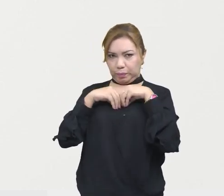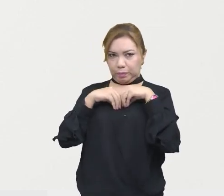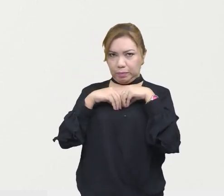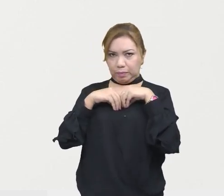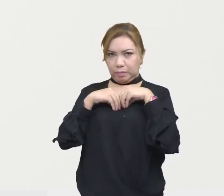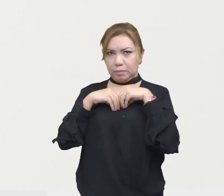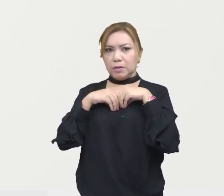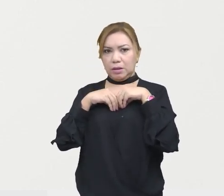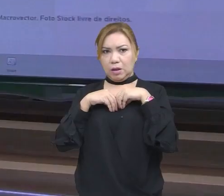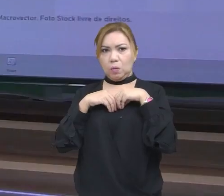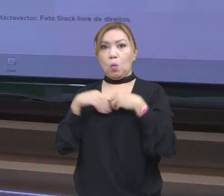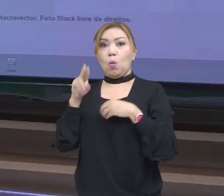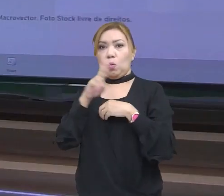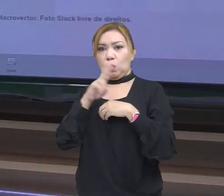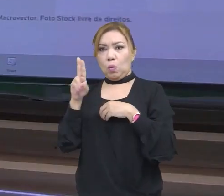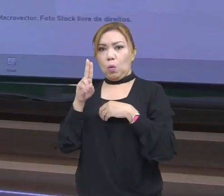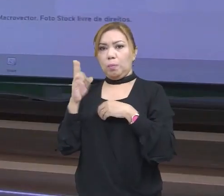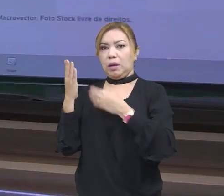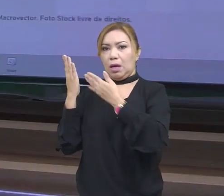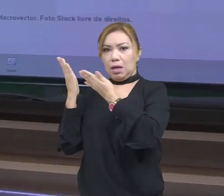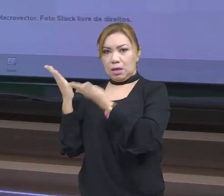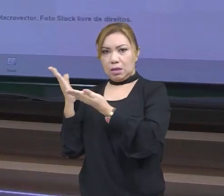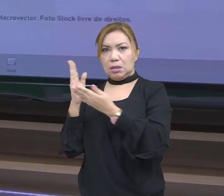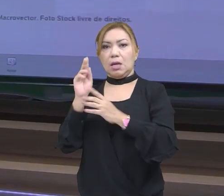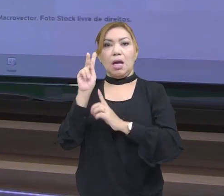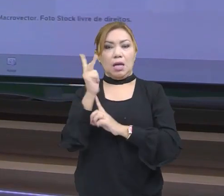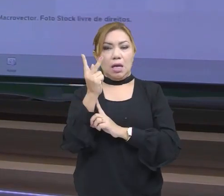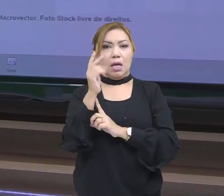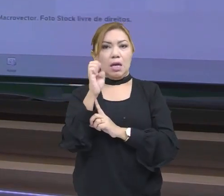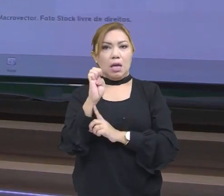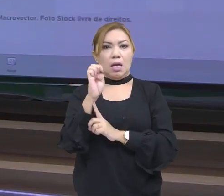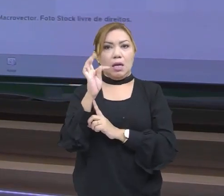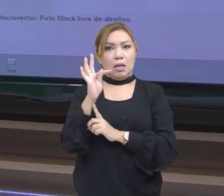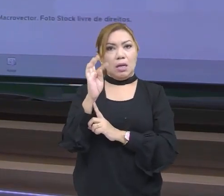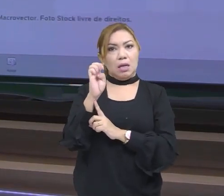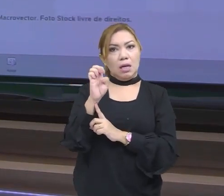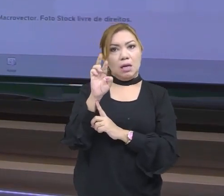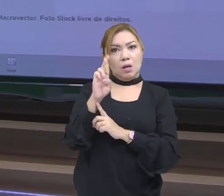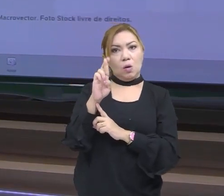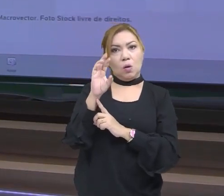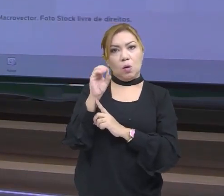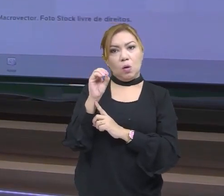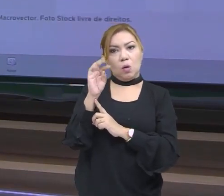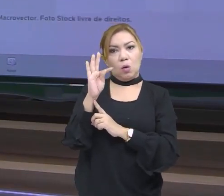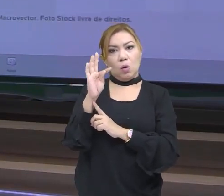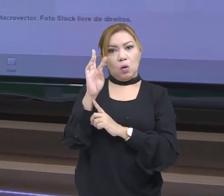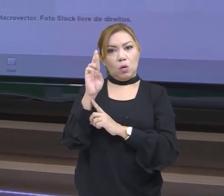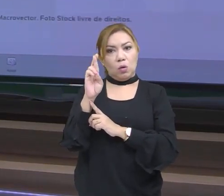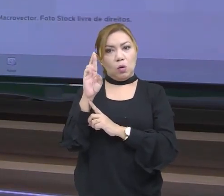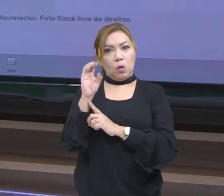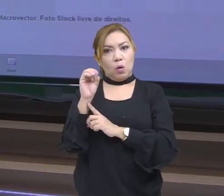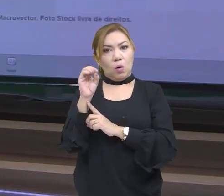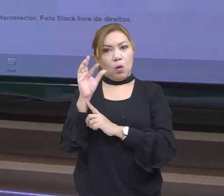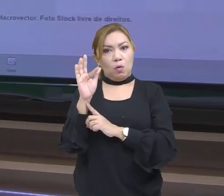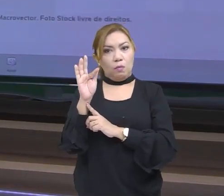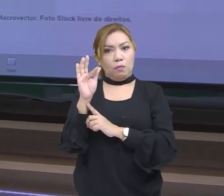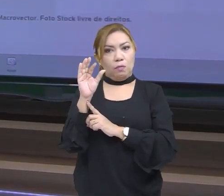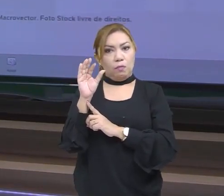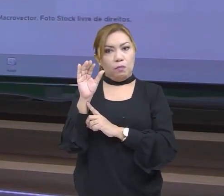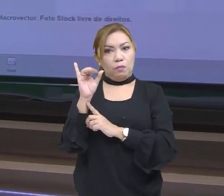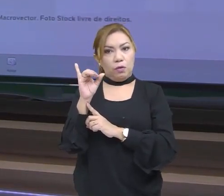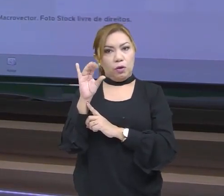dos animais. Eles precisam buscar alimentos em outros lugares. E que tipo de alimentos podem